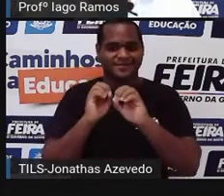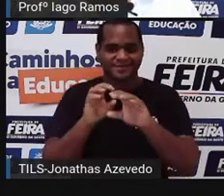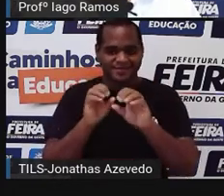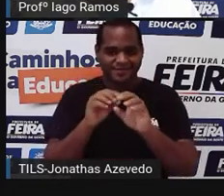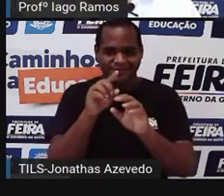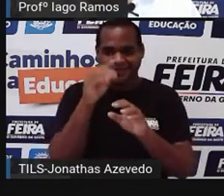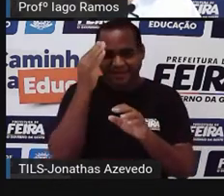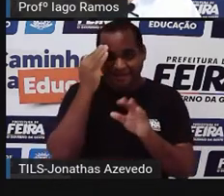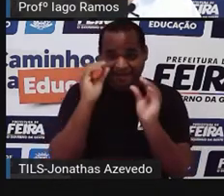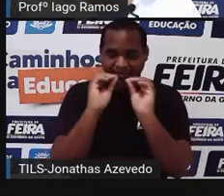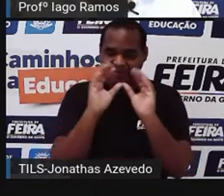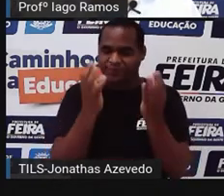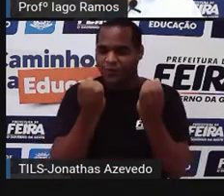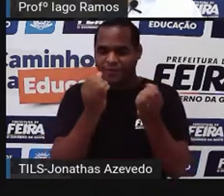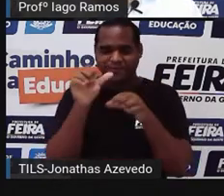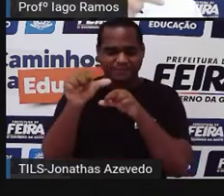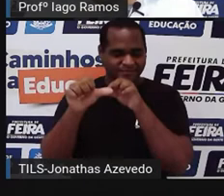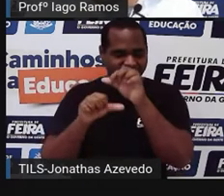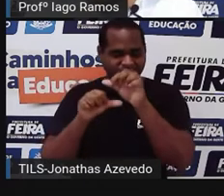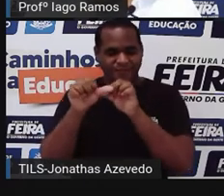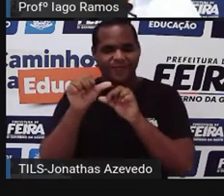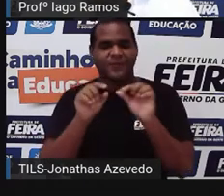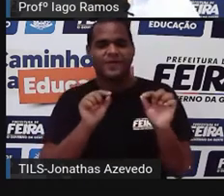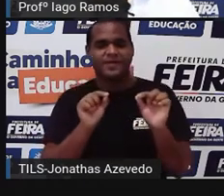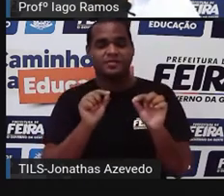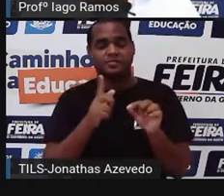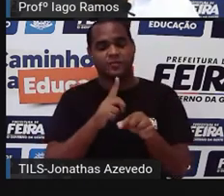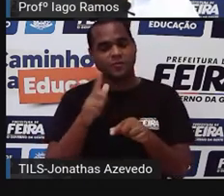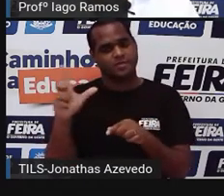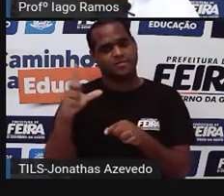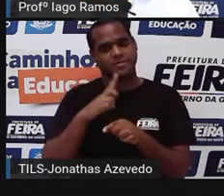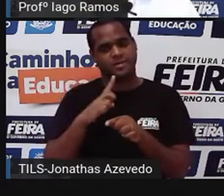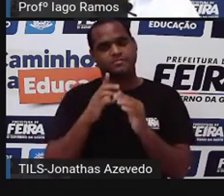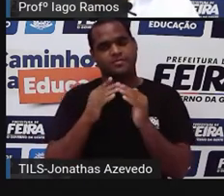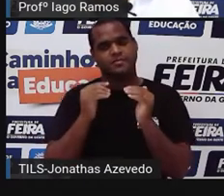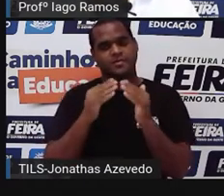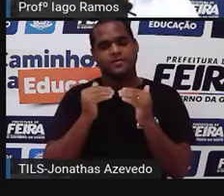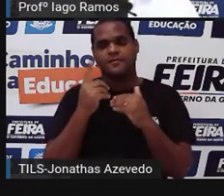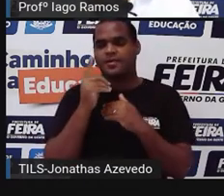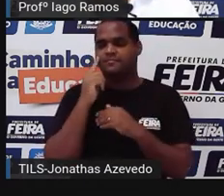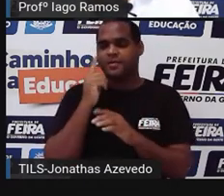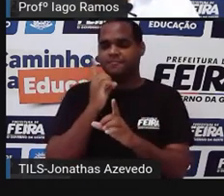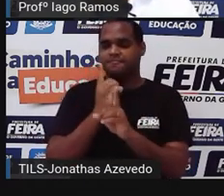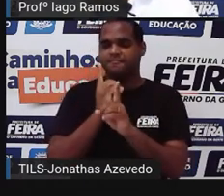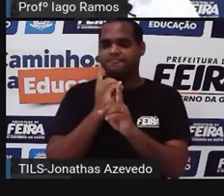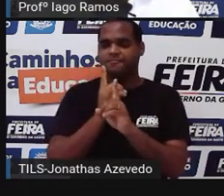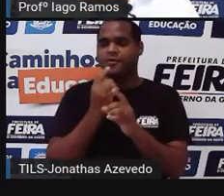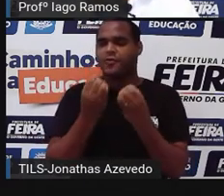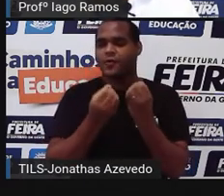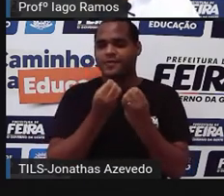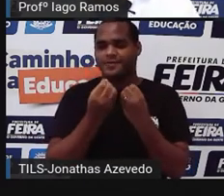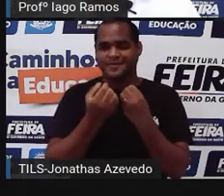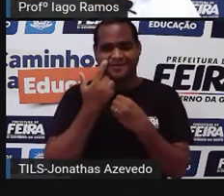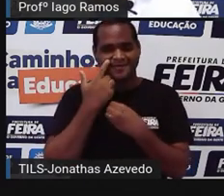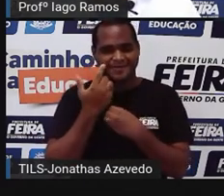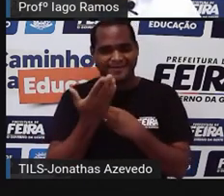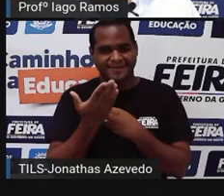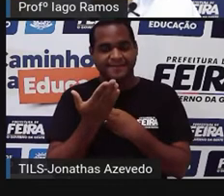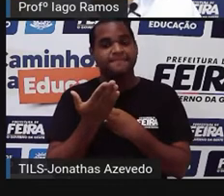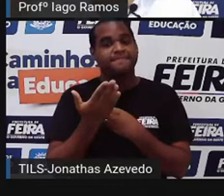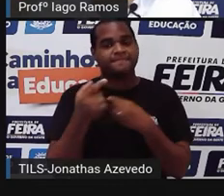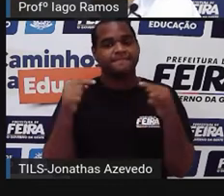entender esse tipo de transformação e o outro caso que eu pedi para você tentar achar uma resposta foi para esse aqui ó